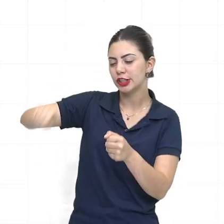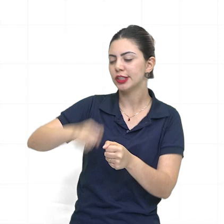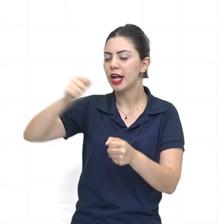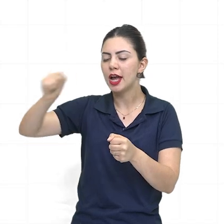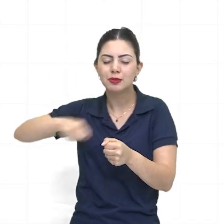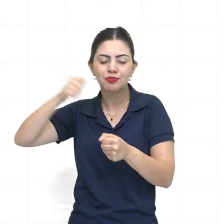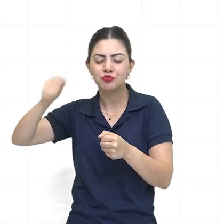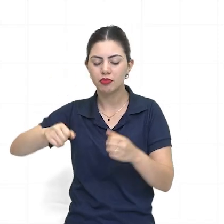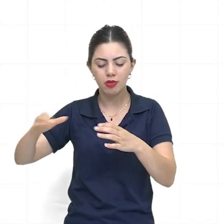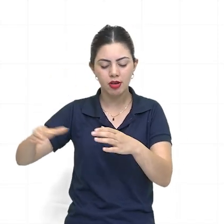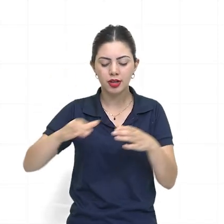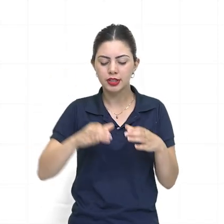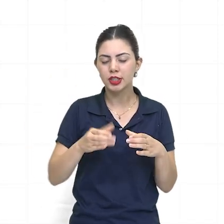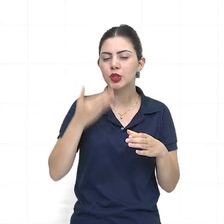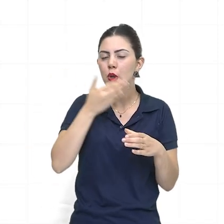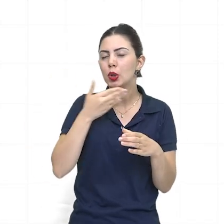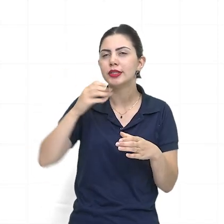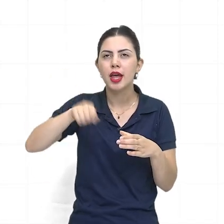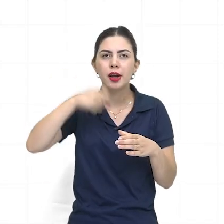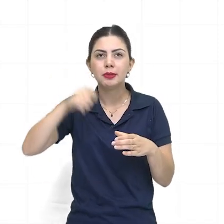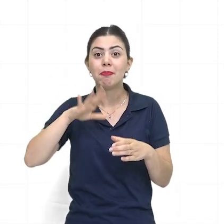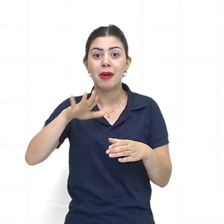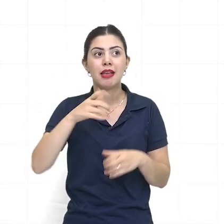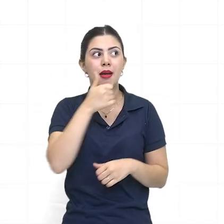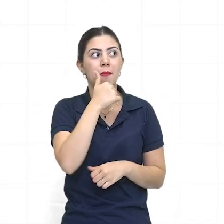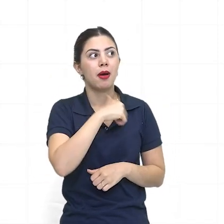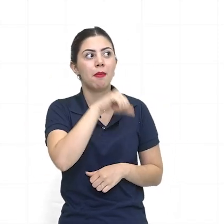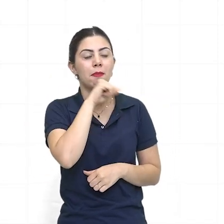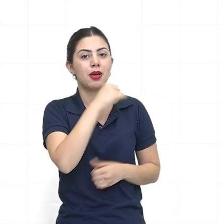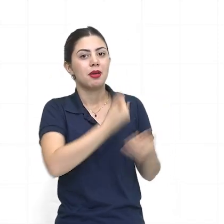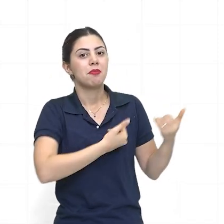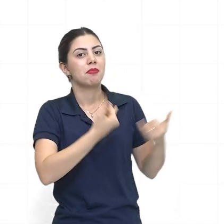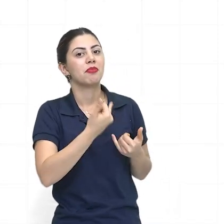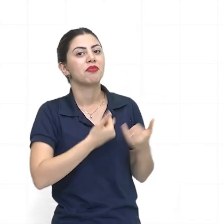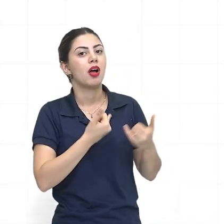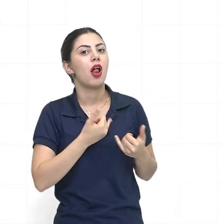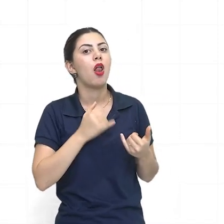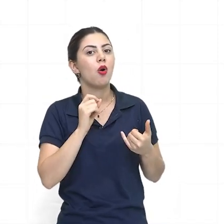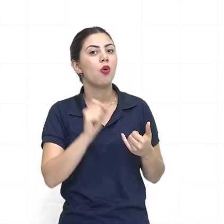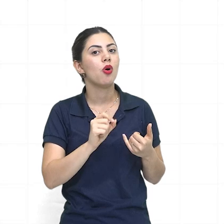adoidado aquele doce gostoso que a mamãe falou na frente de todos os coleguinhas dos